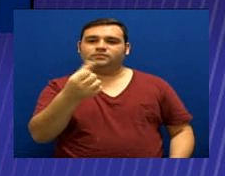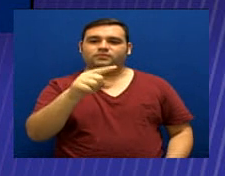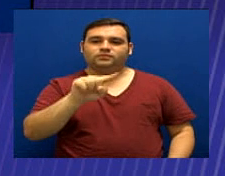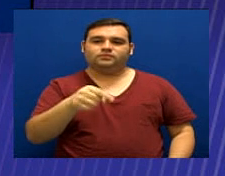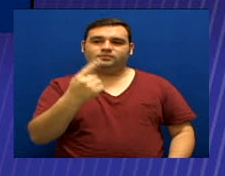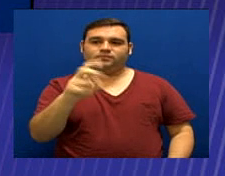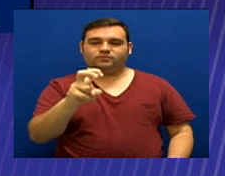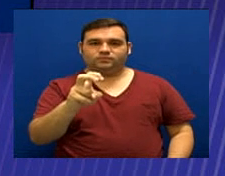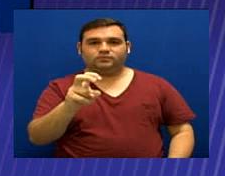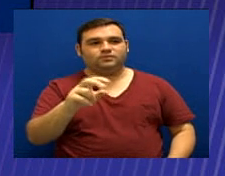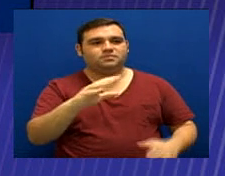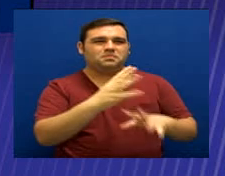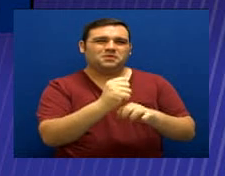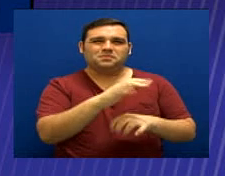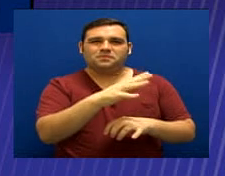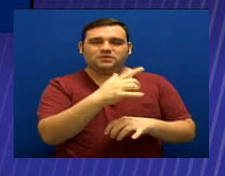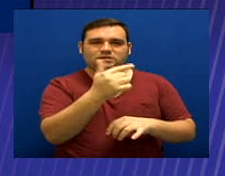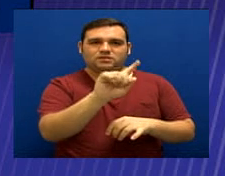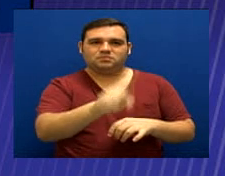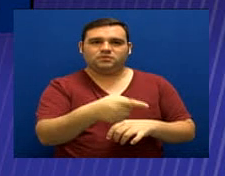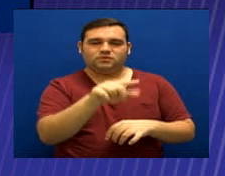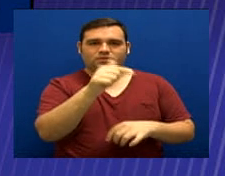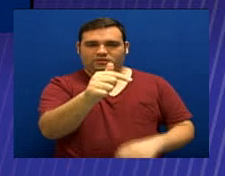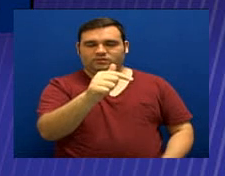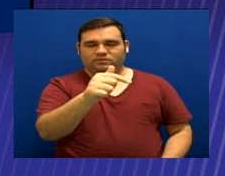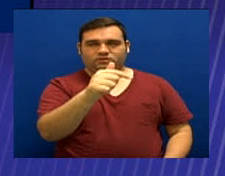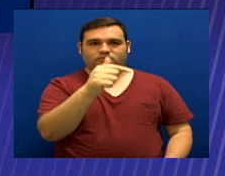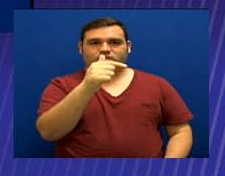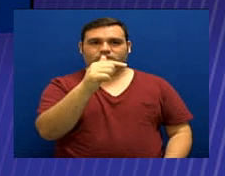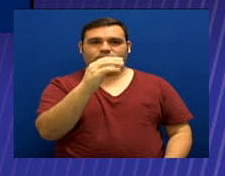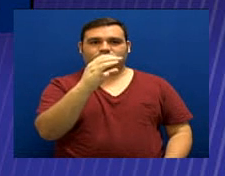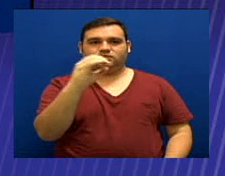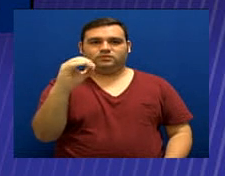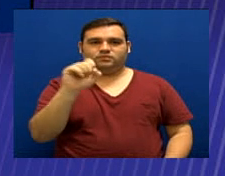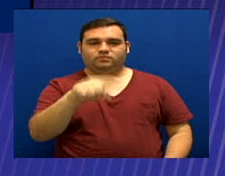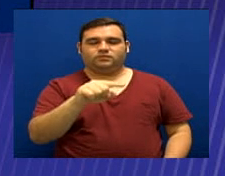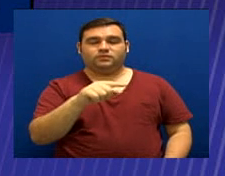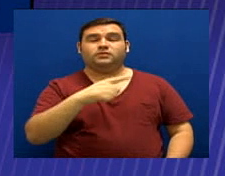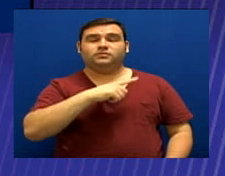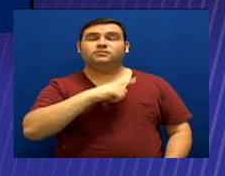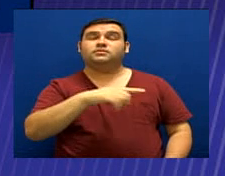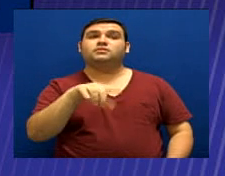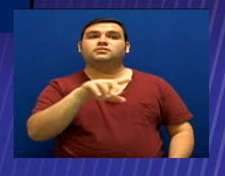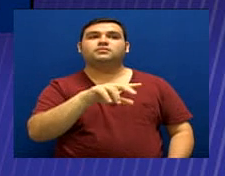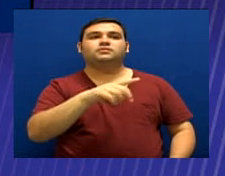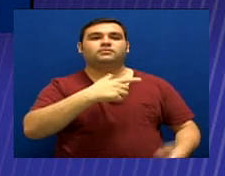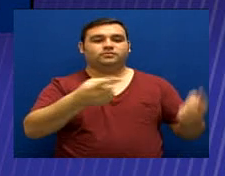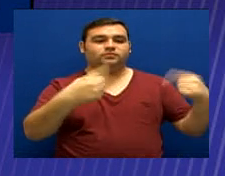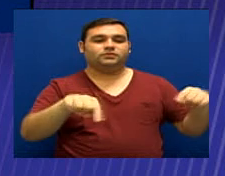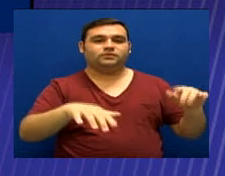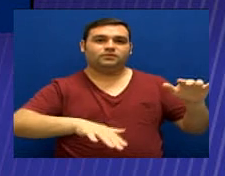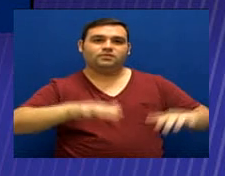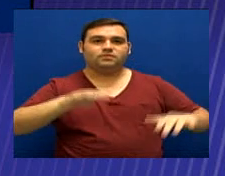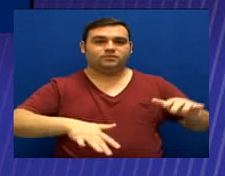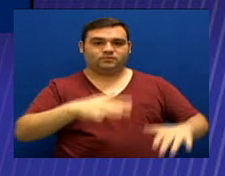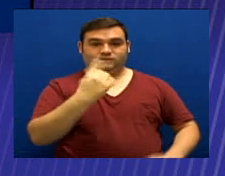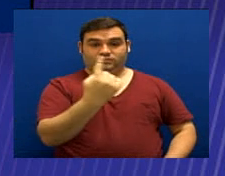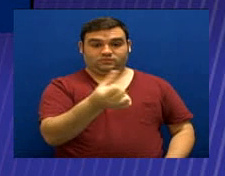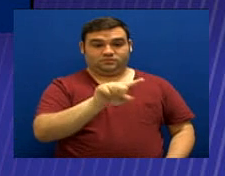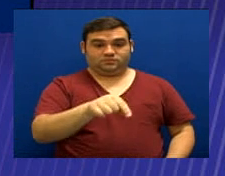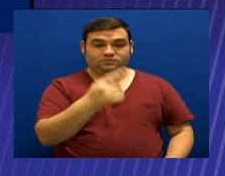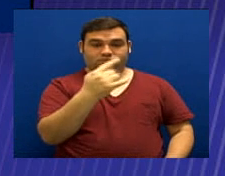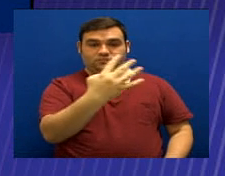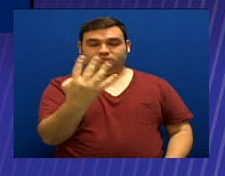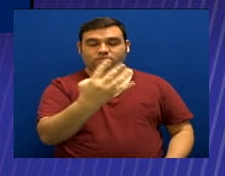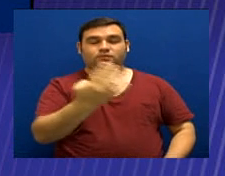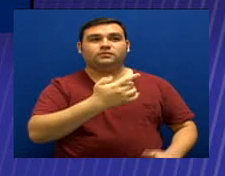ordem de 7 milhões 707 mil reais variação nominal de 16 pontos 44 a